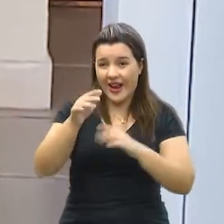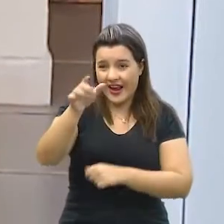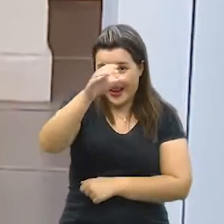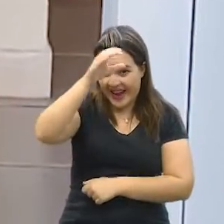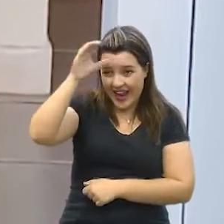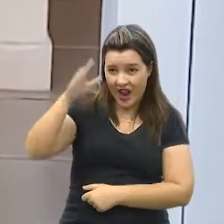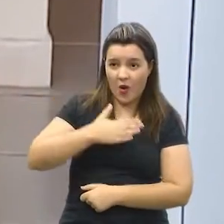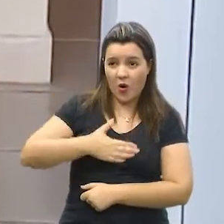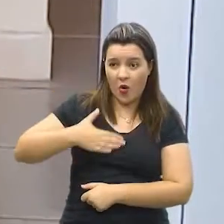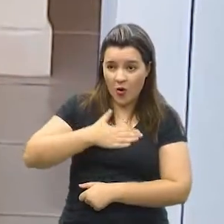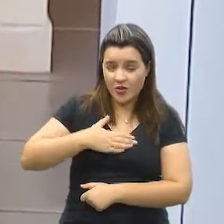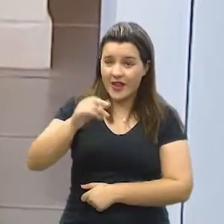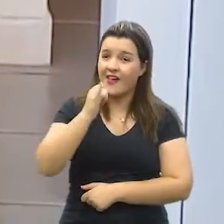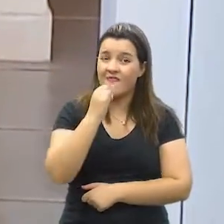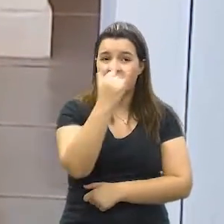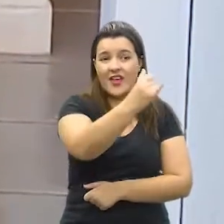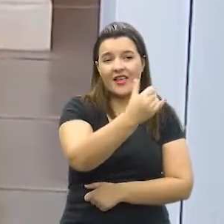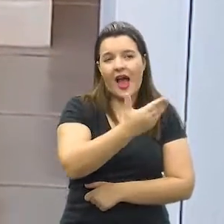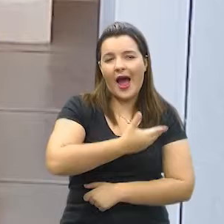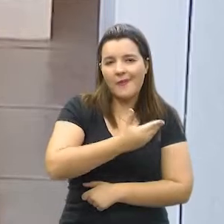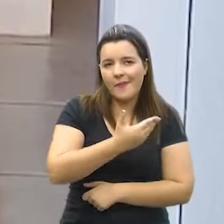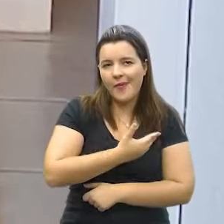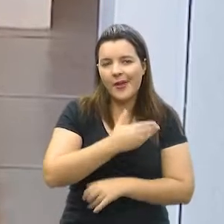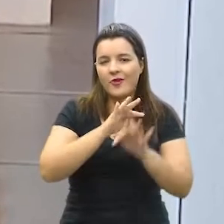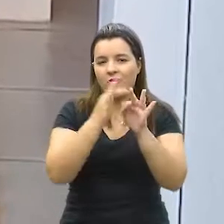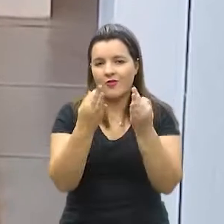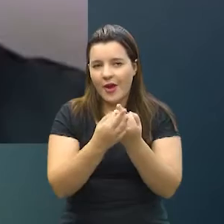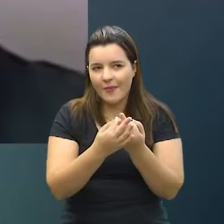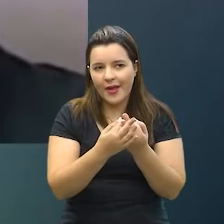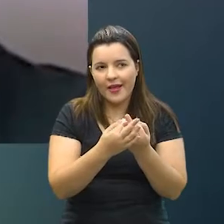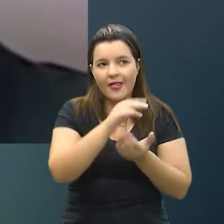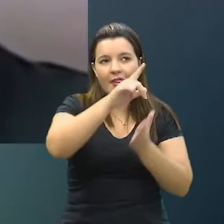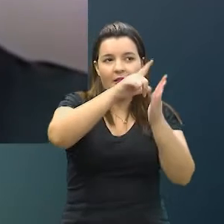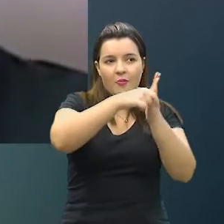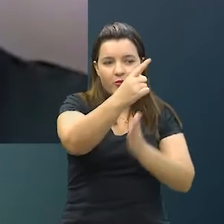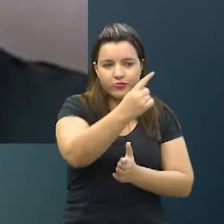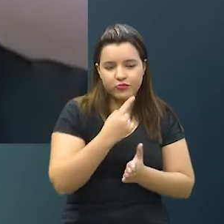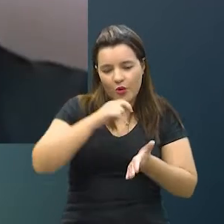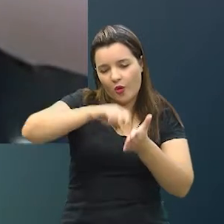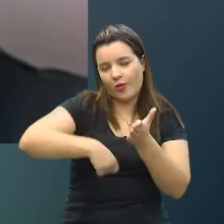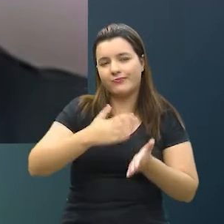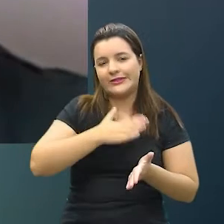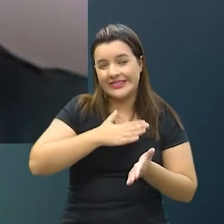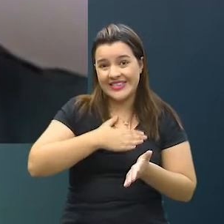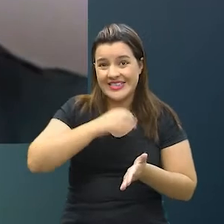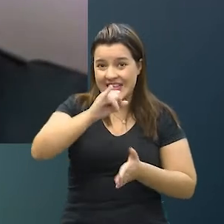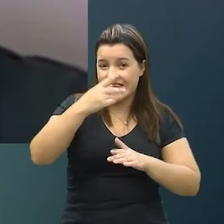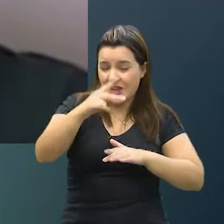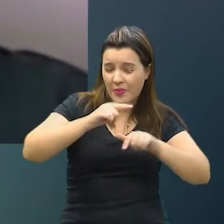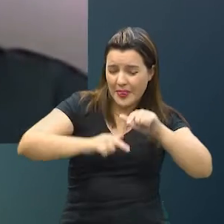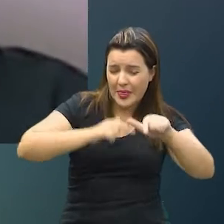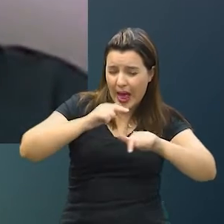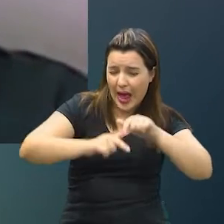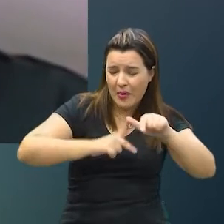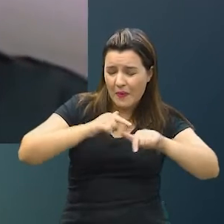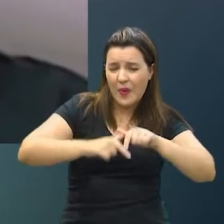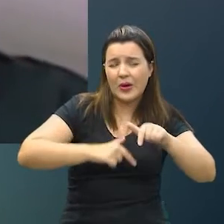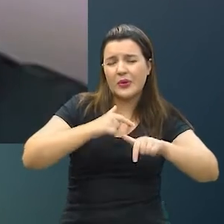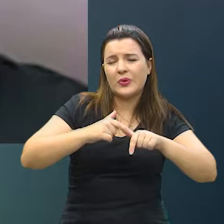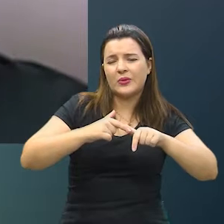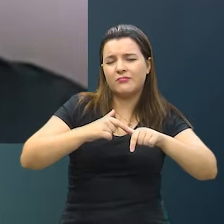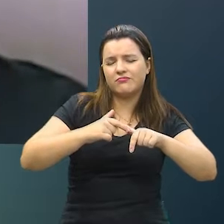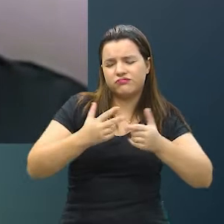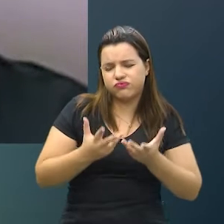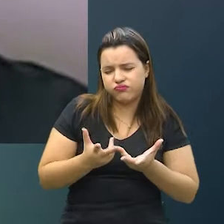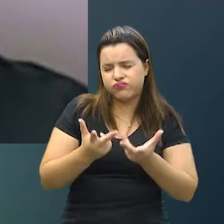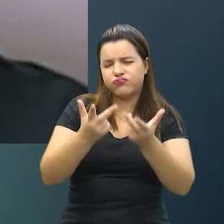clientes e novos clientes e novos clientes. Então, um serviço bem feito, um trabalho bem feito, você conseguir novos clientes. Então,